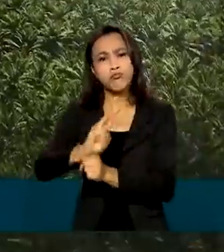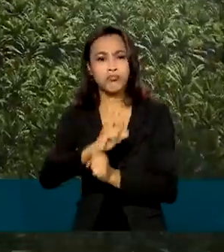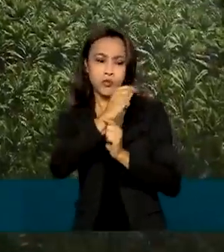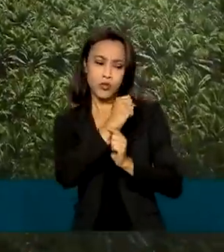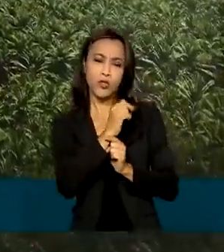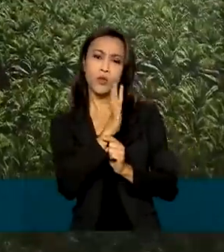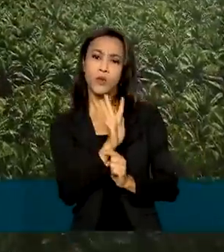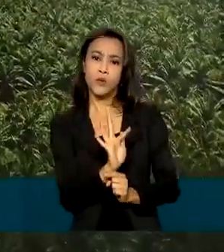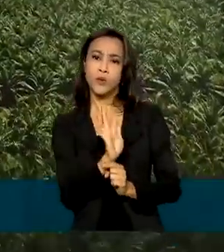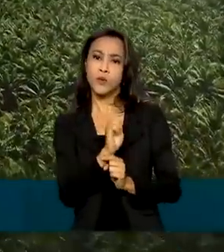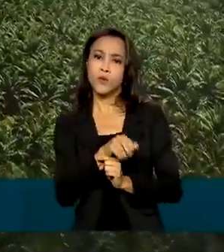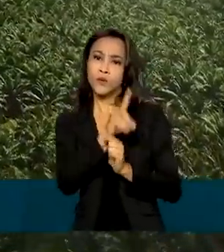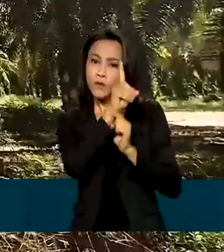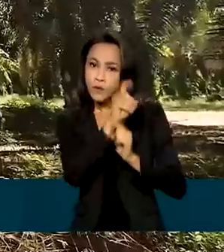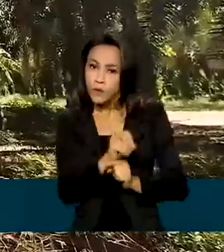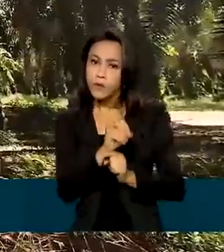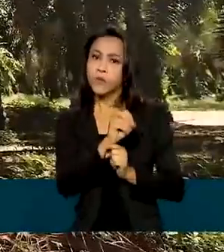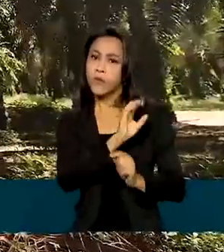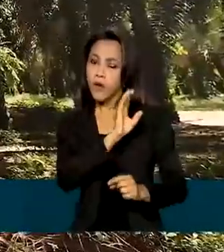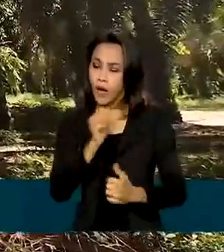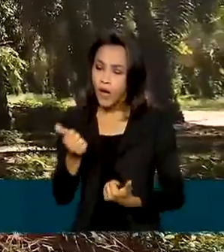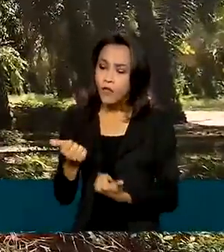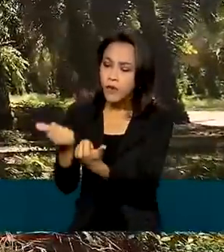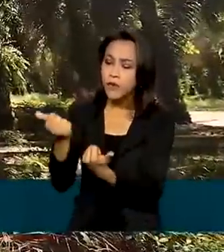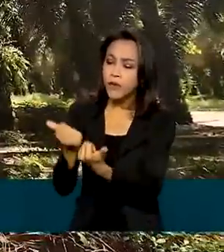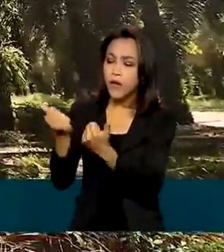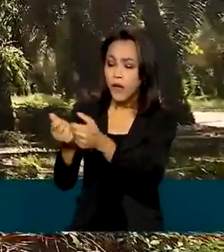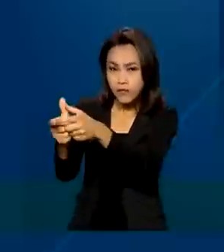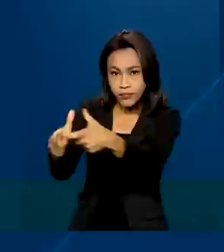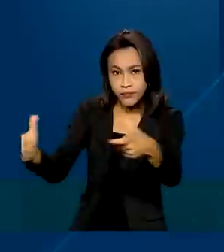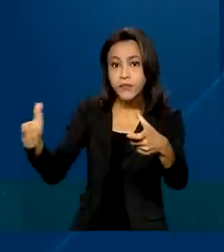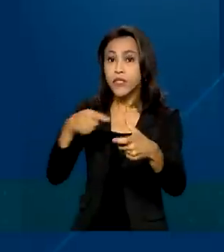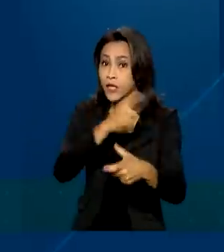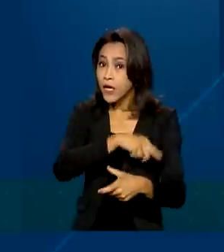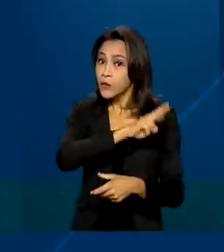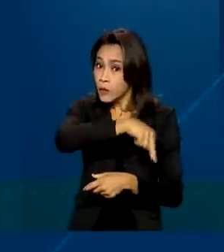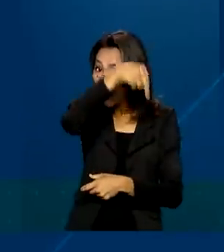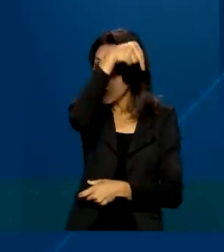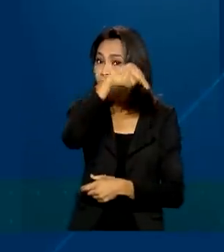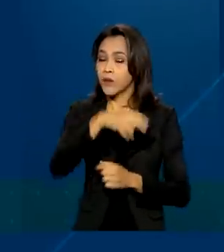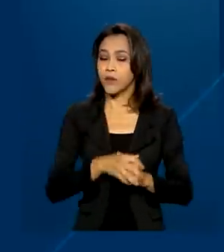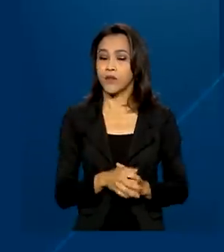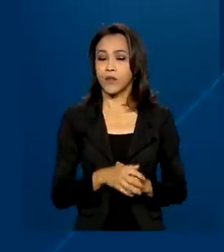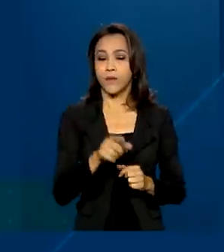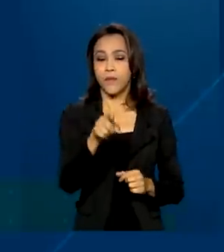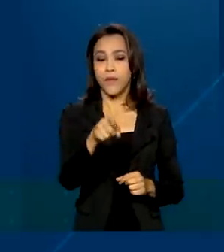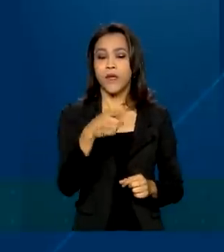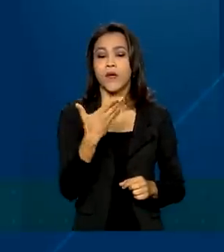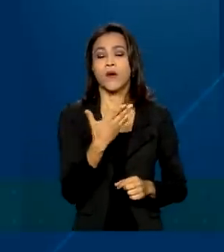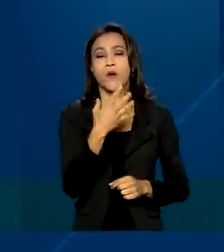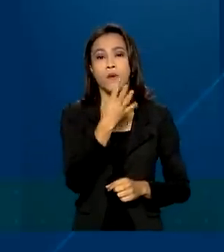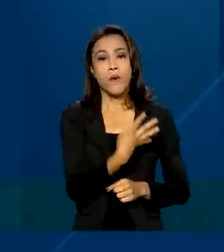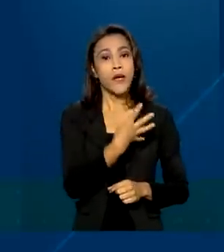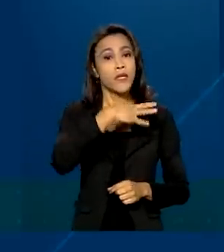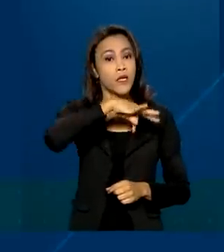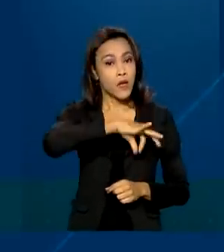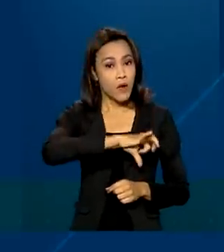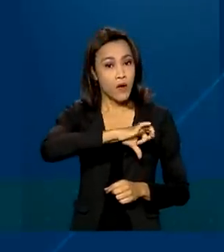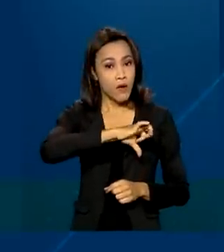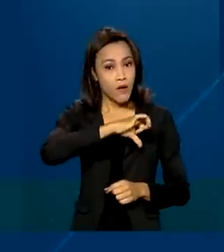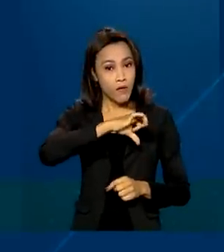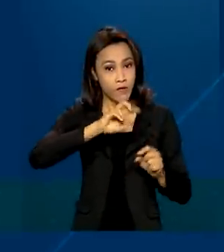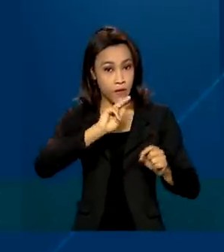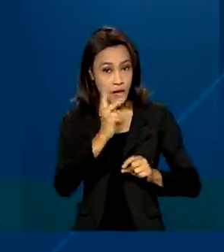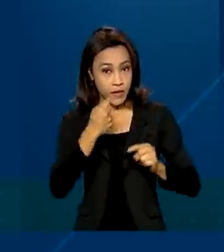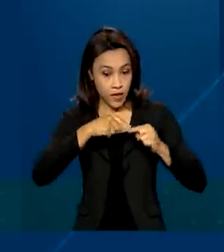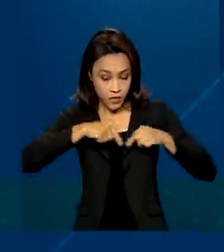para ampliar o negócio e foi do fundo do Norte é um Player para 49 aqui tá já com o